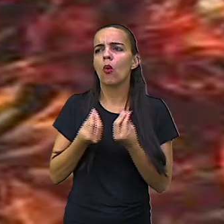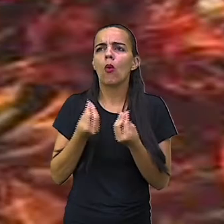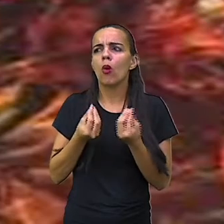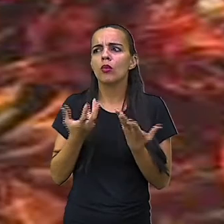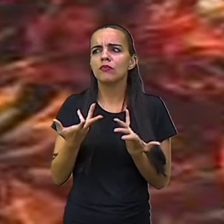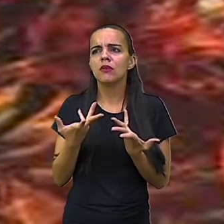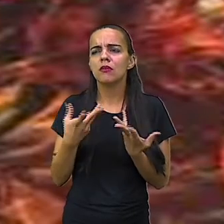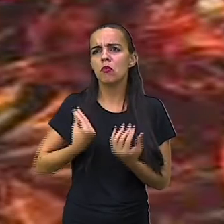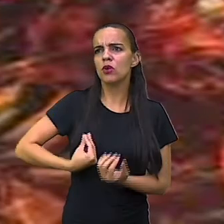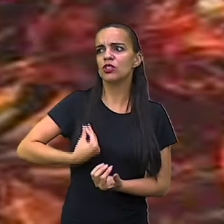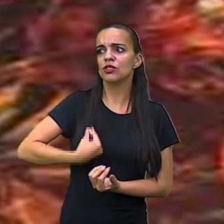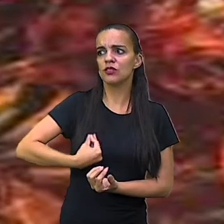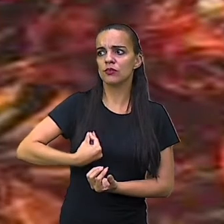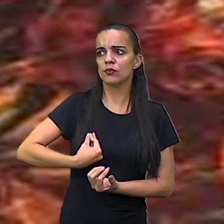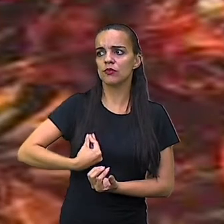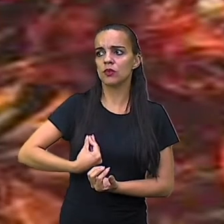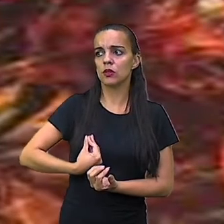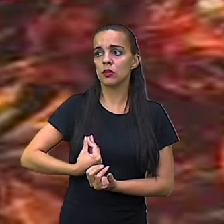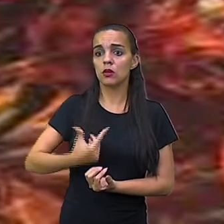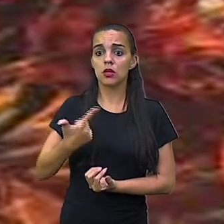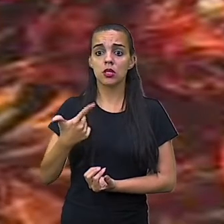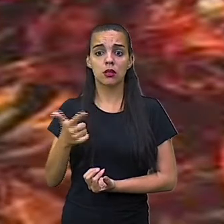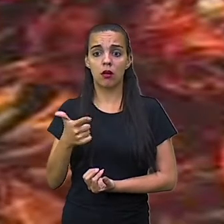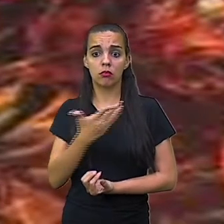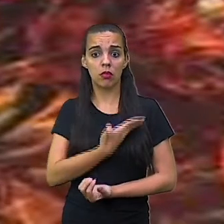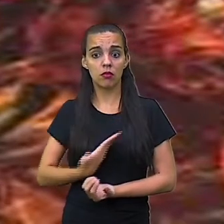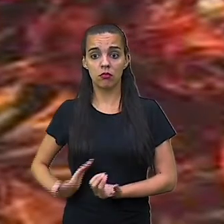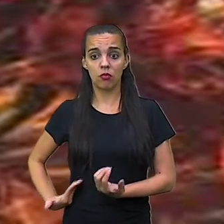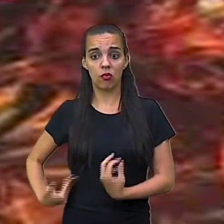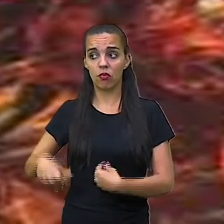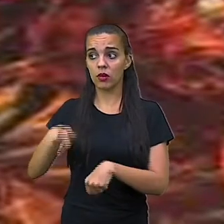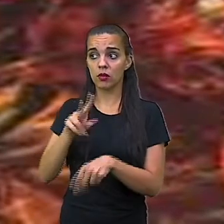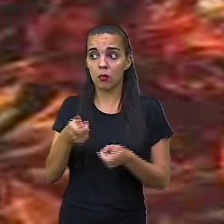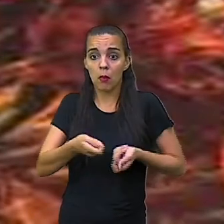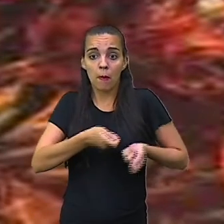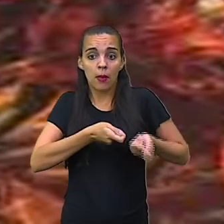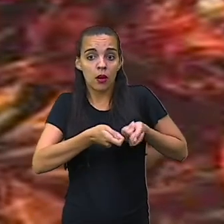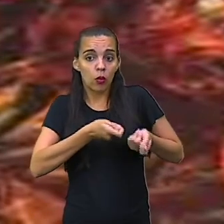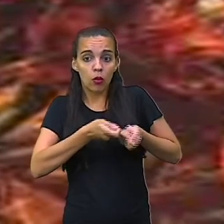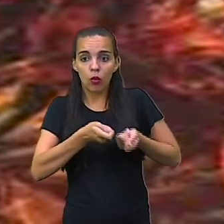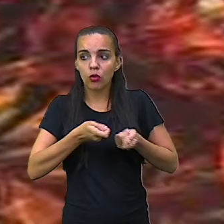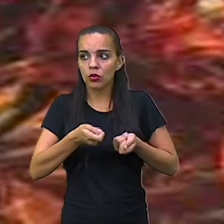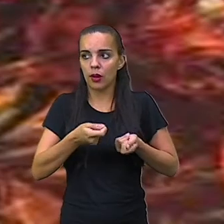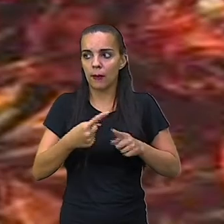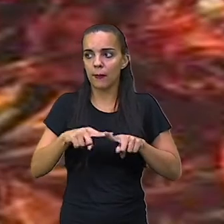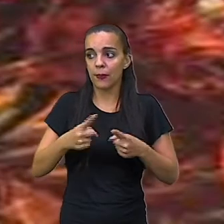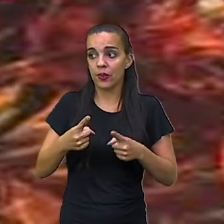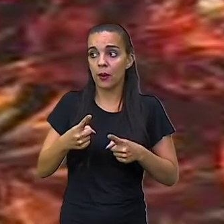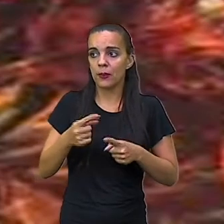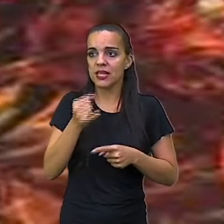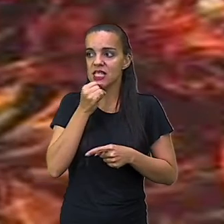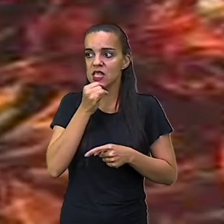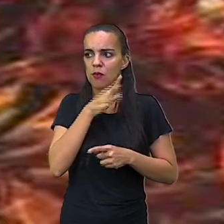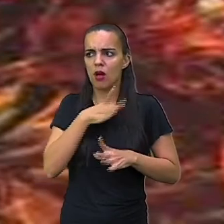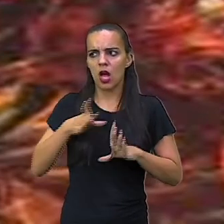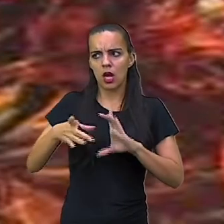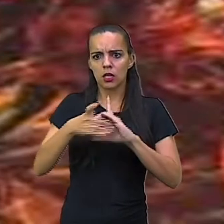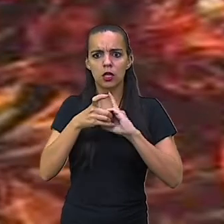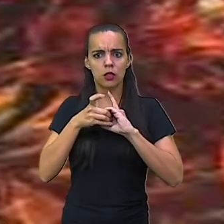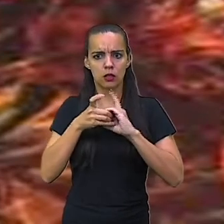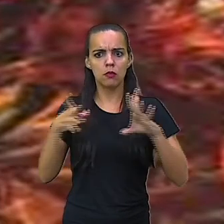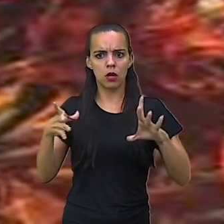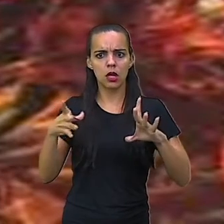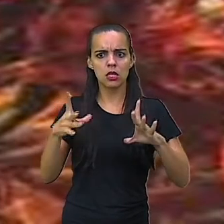vamos viver sem um governo? Porque na democracia, né, o regime que